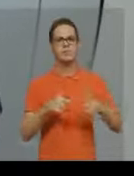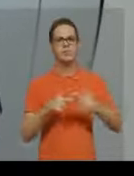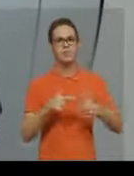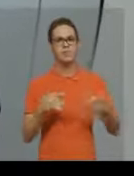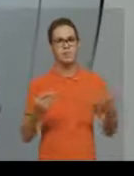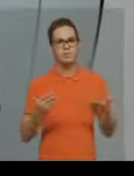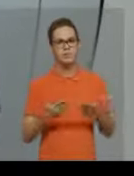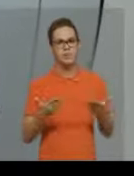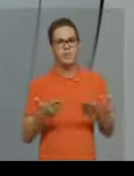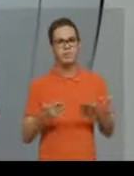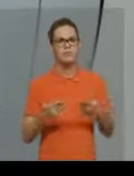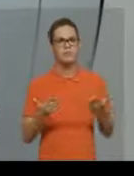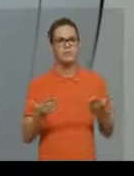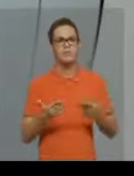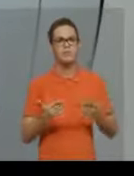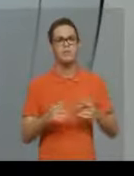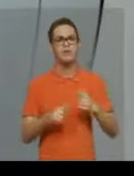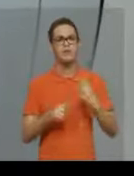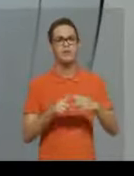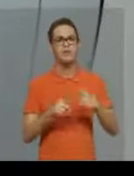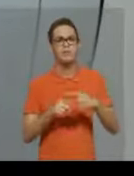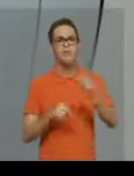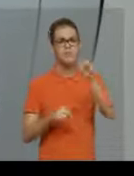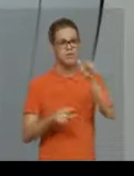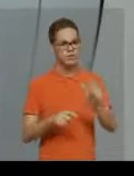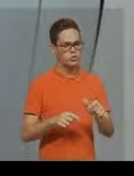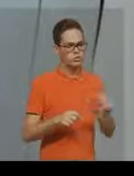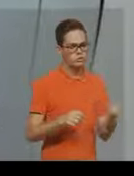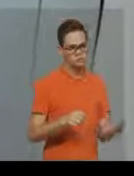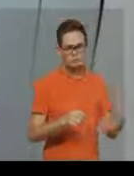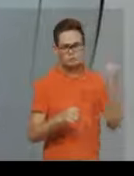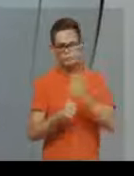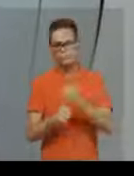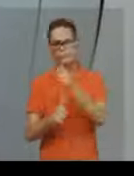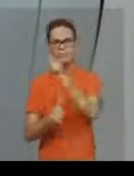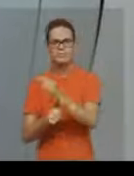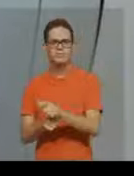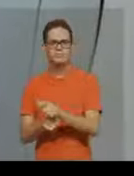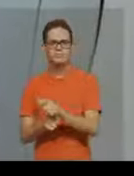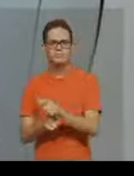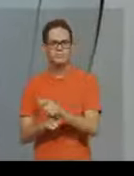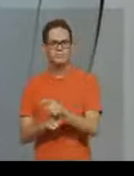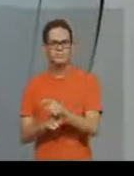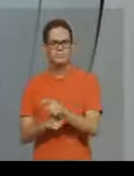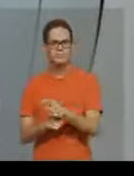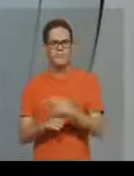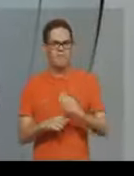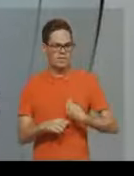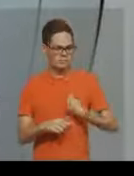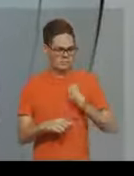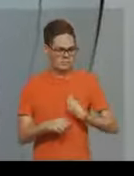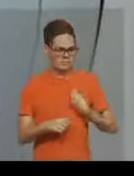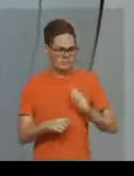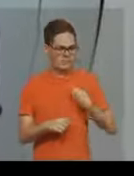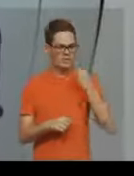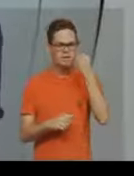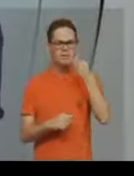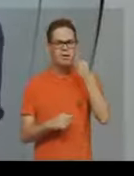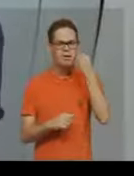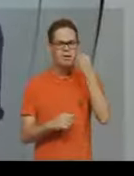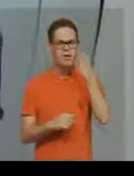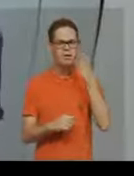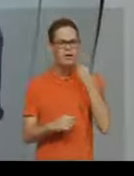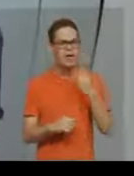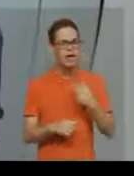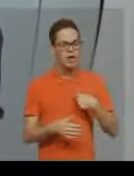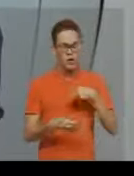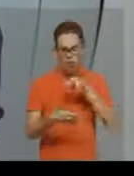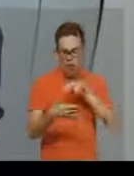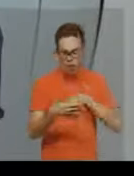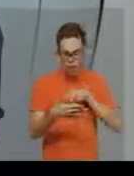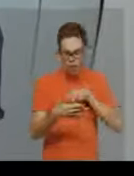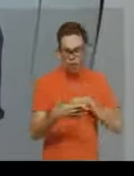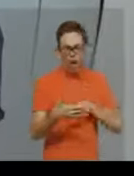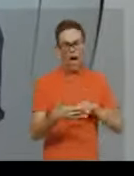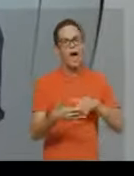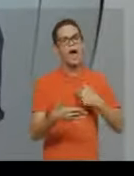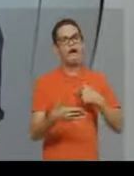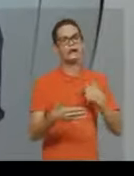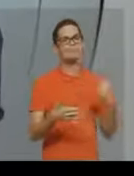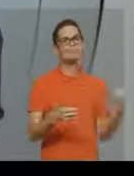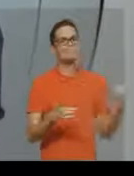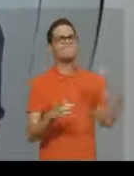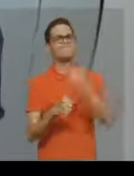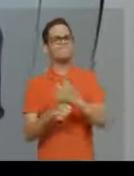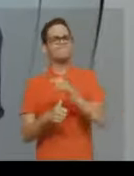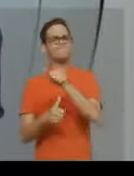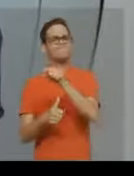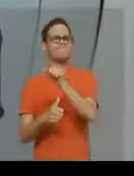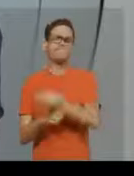contemporâneos, porque a pessoa se coloca no lugar, vive aquela... É igual você sentir o sofrimento da pessoa, através da literatura você